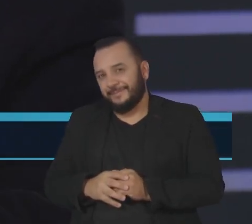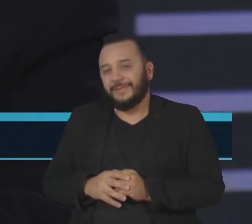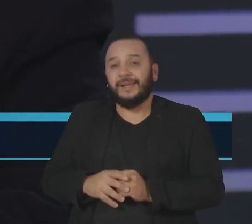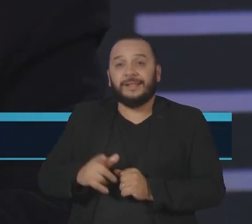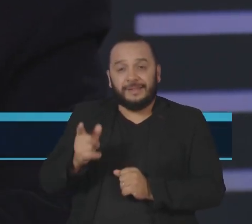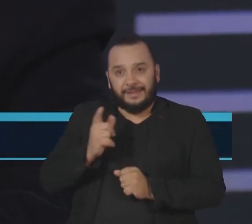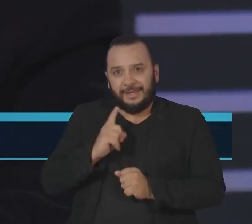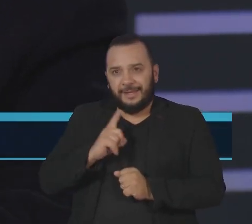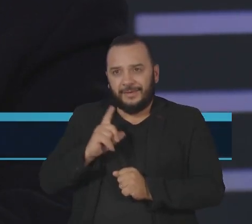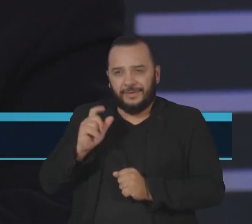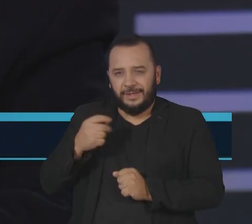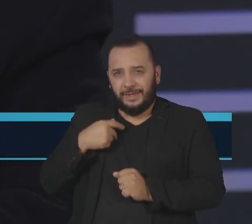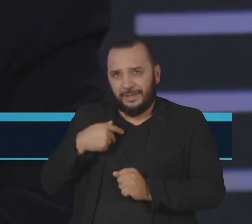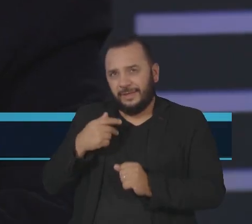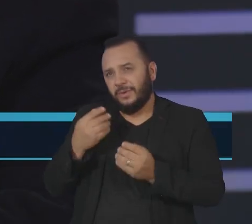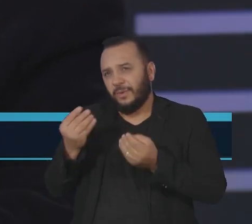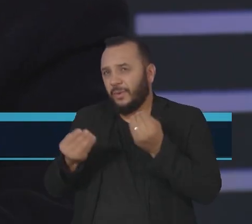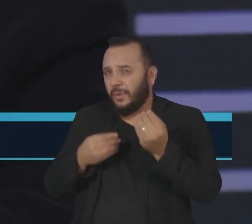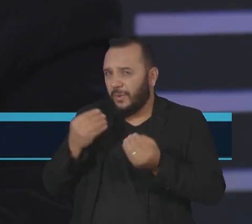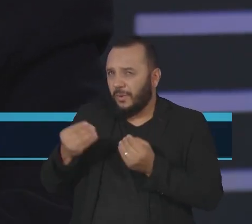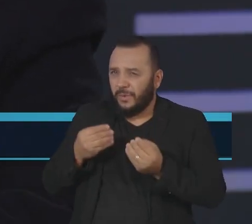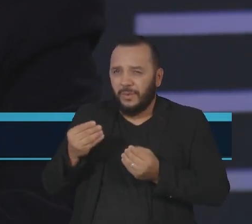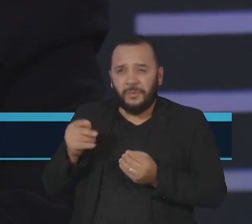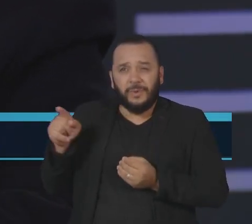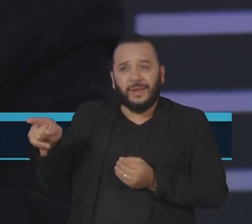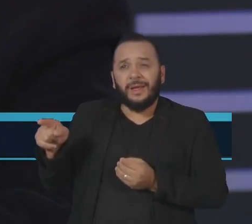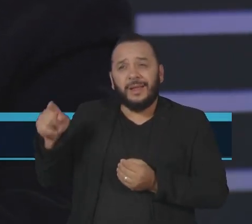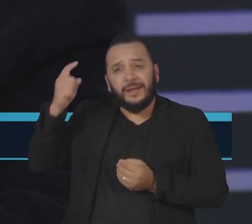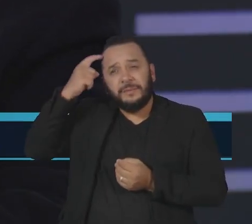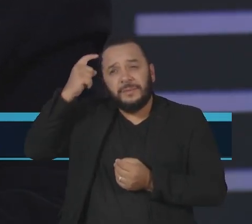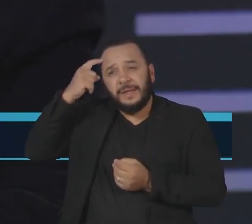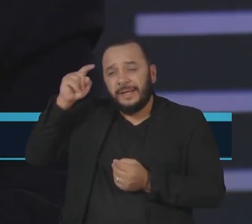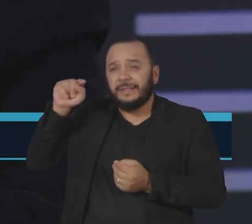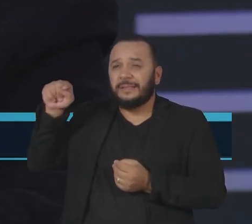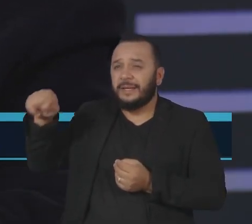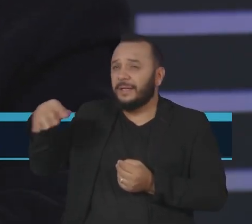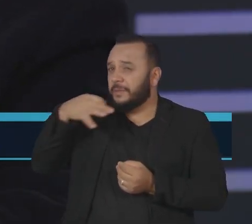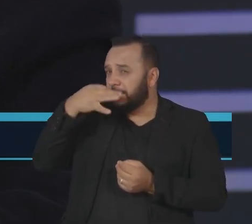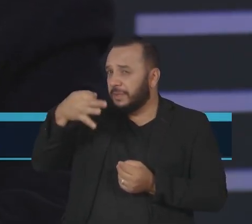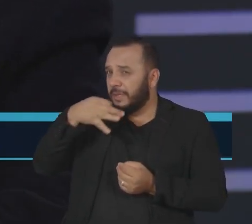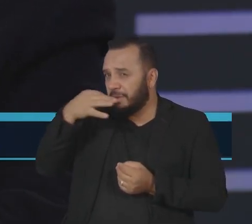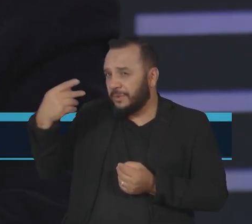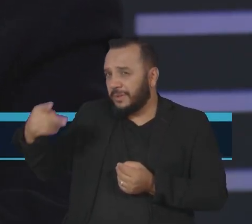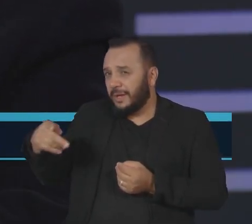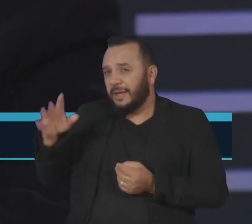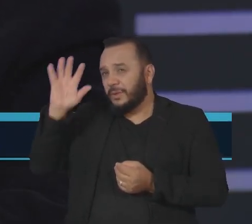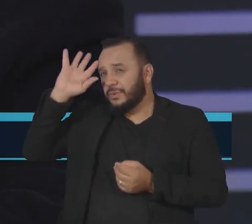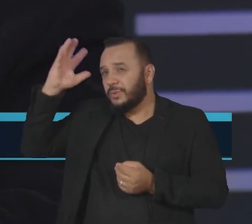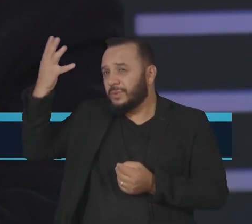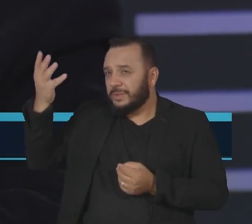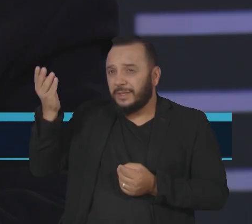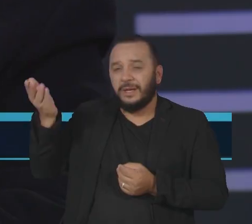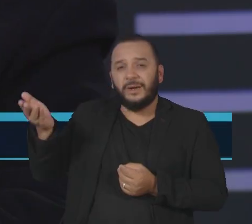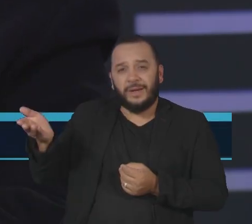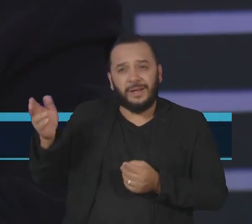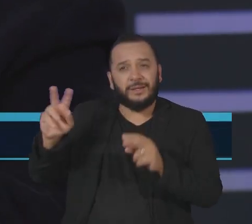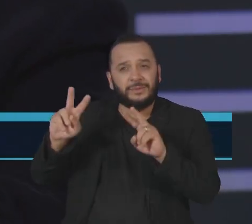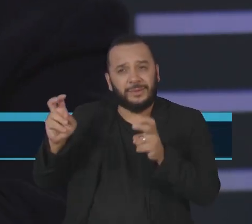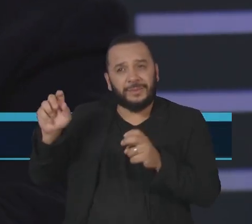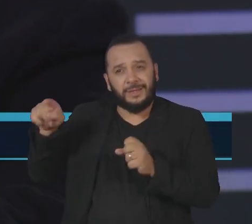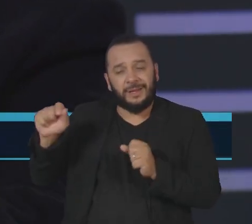cobertura ou mistério sobre, afinal de contas, o que ela pensa sobre as coisas e as soluções que ela pode dar sobre as